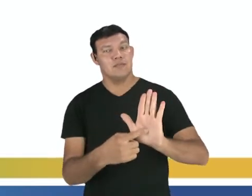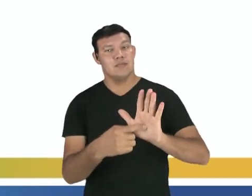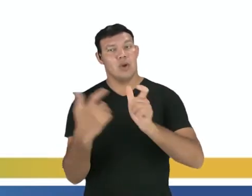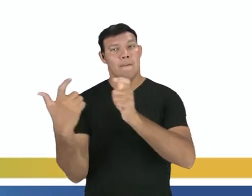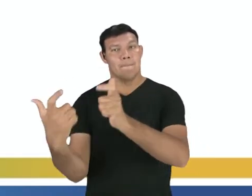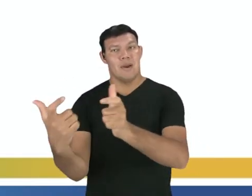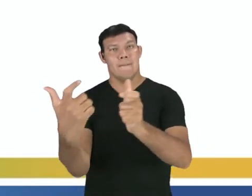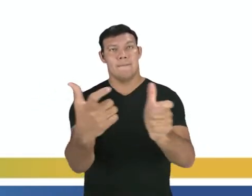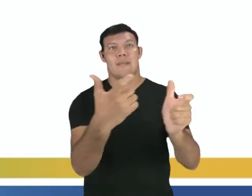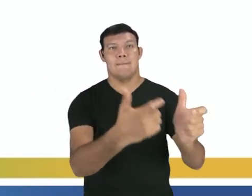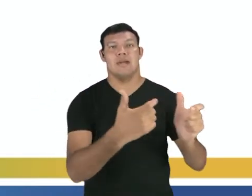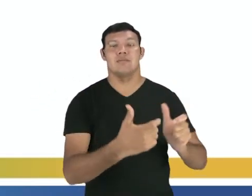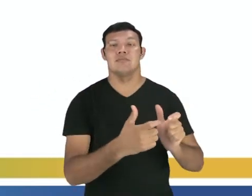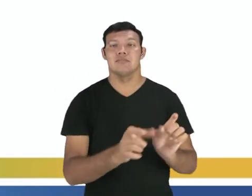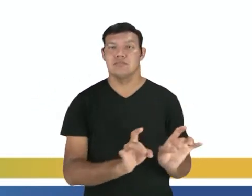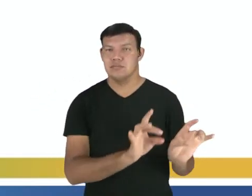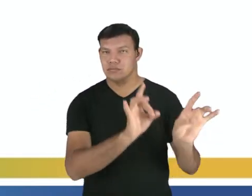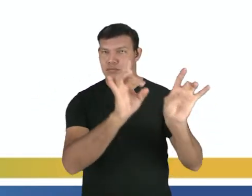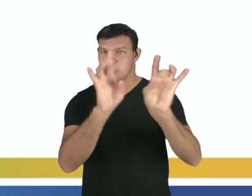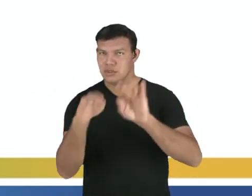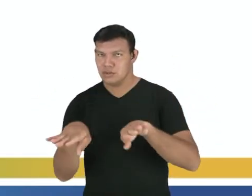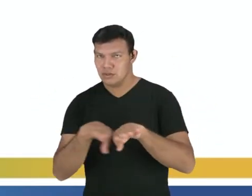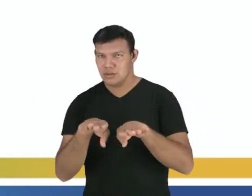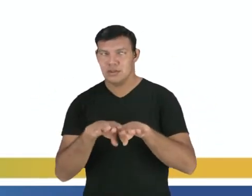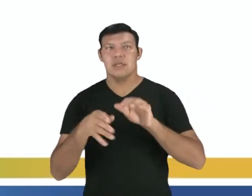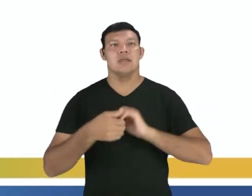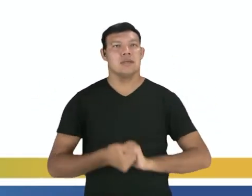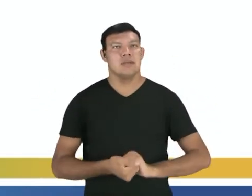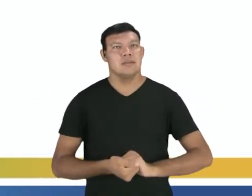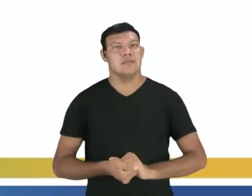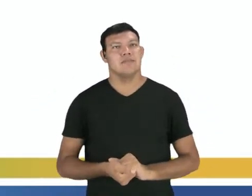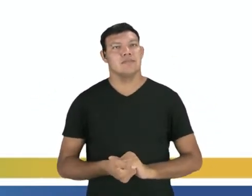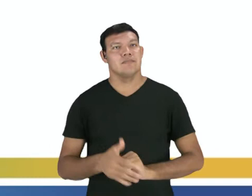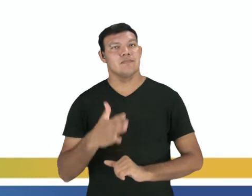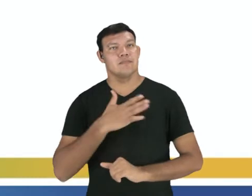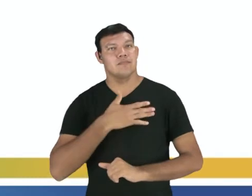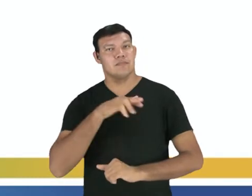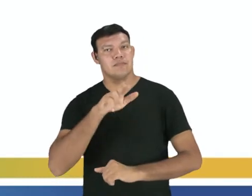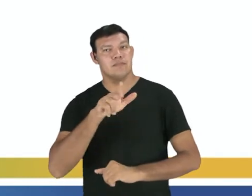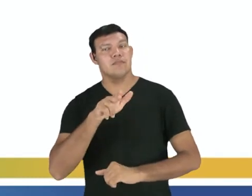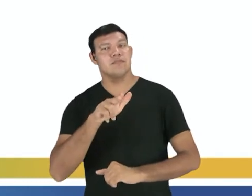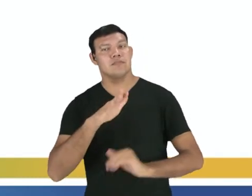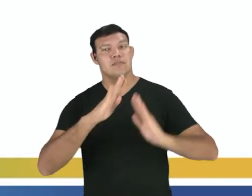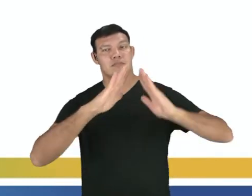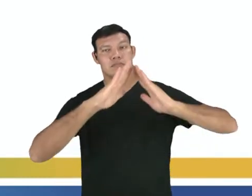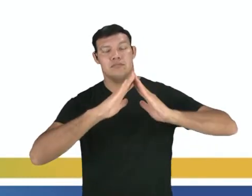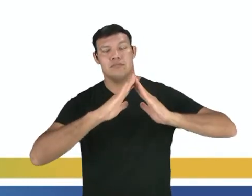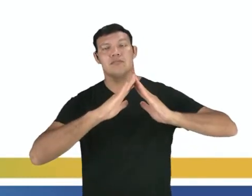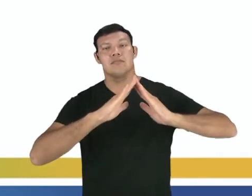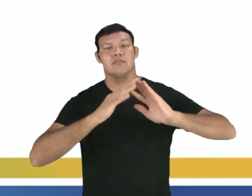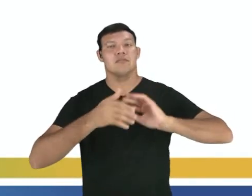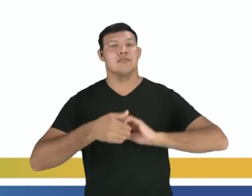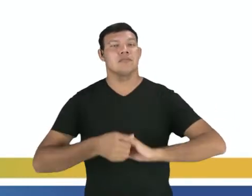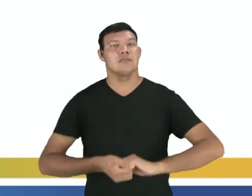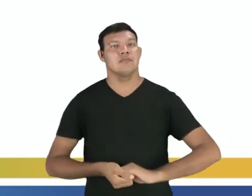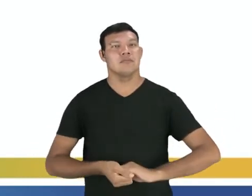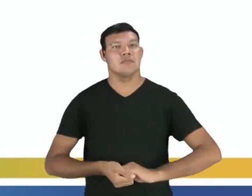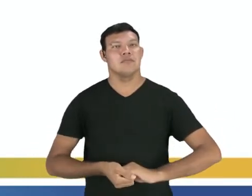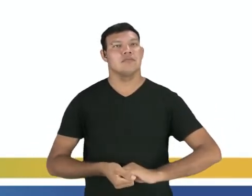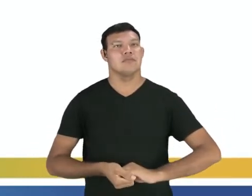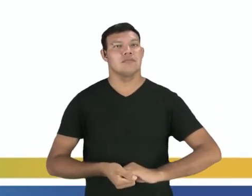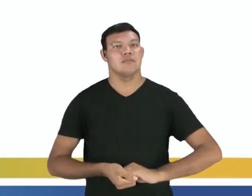ele é local específico My brother is At home do irmão está em casa